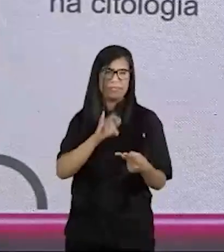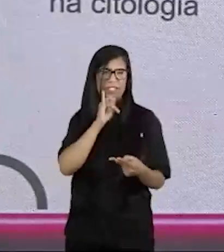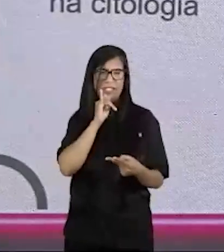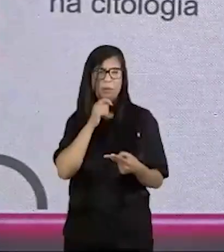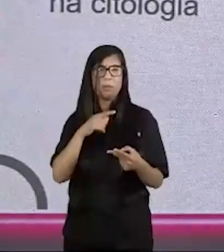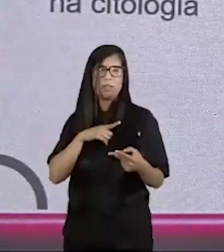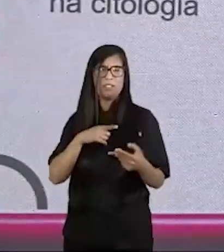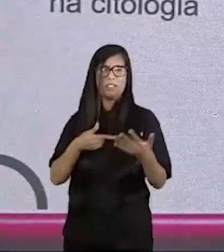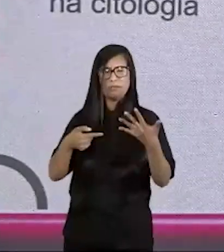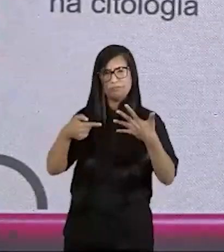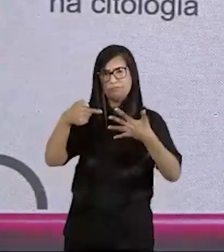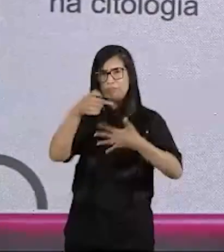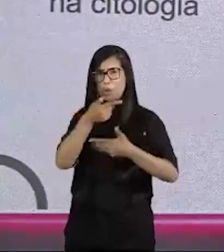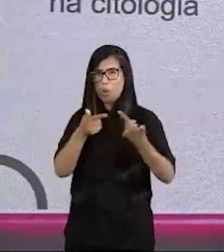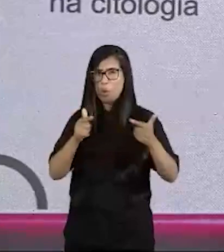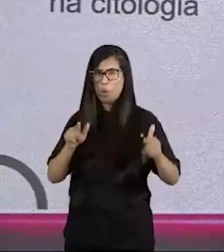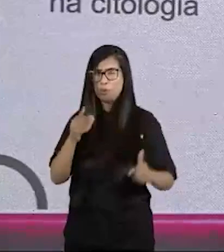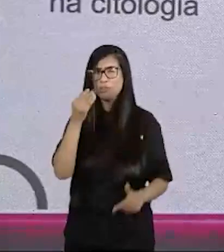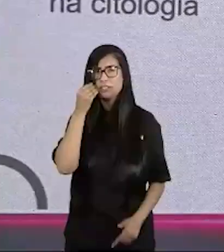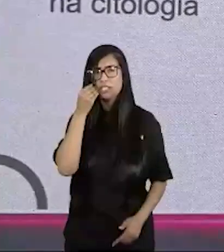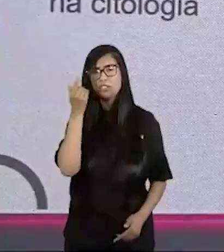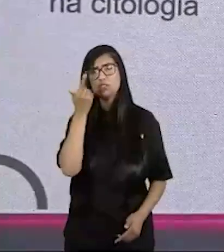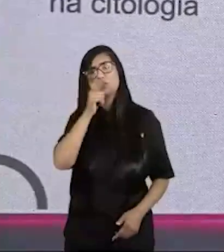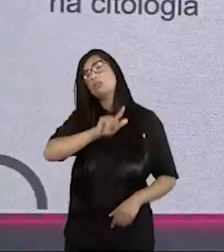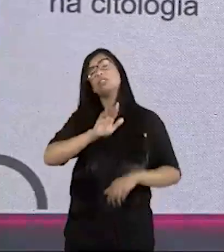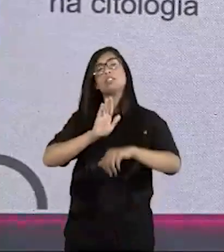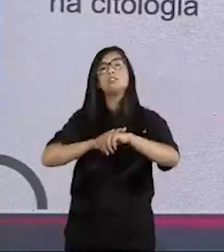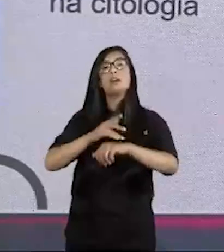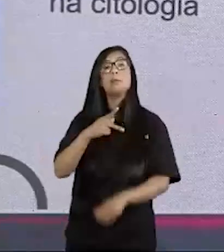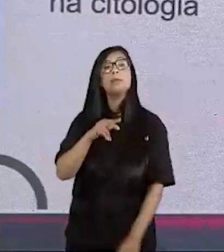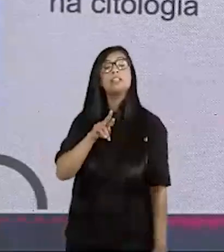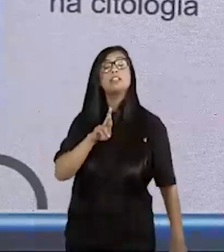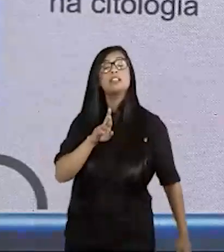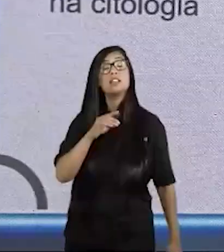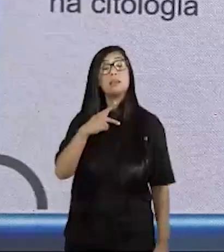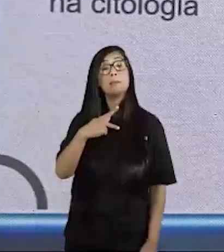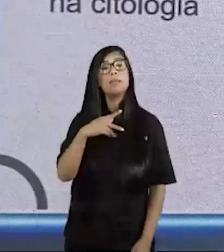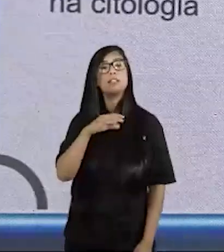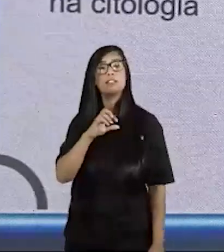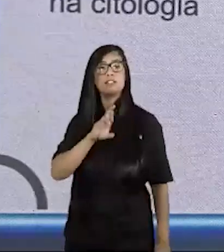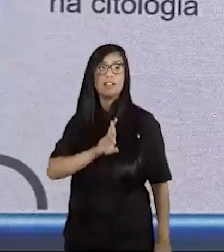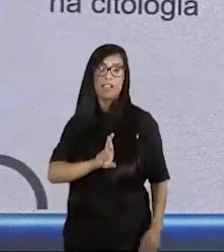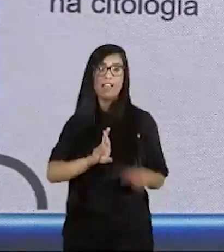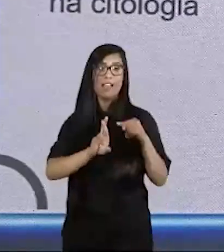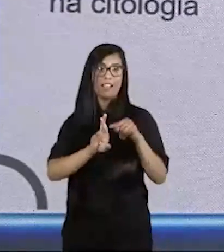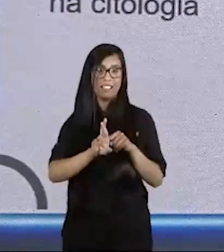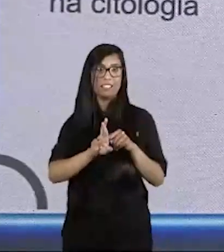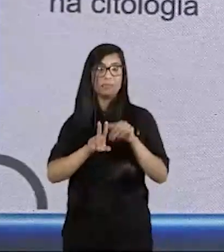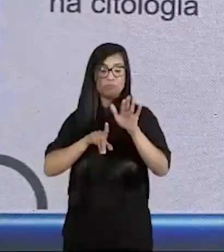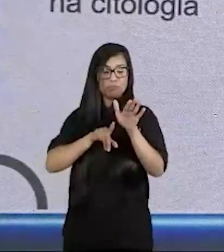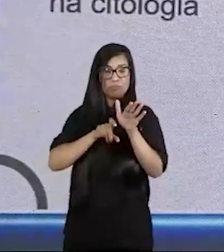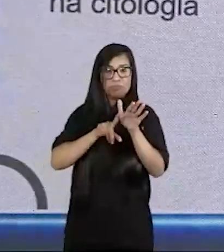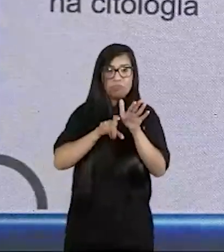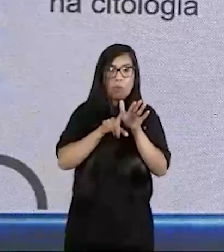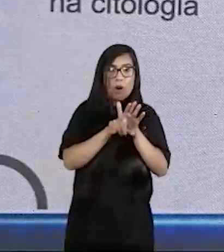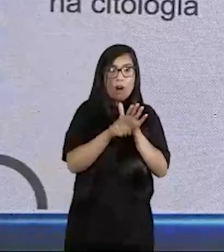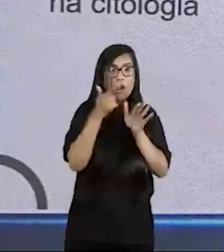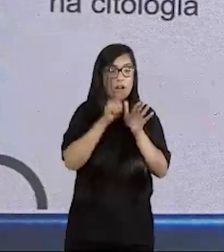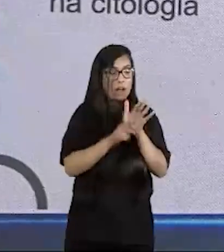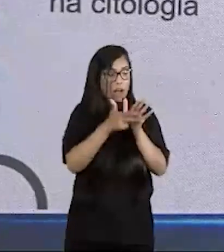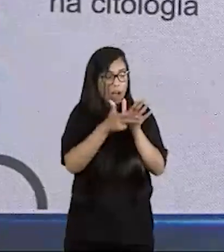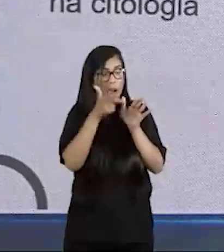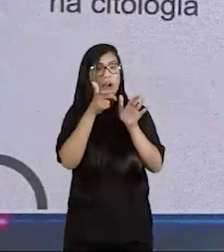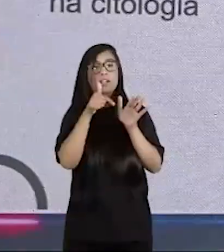para esporotrix, como, por exemplo, um PCR para busca de micobactéria, de